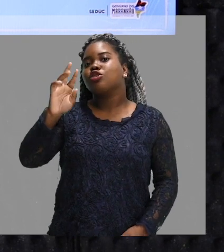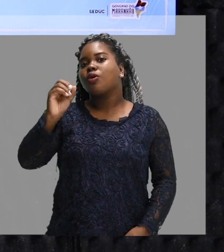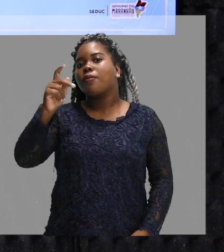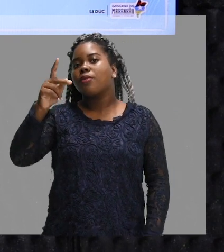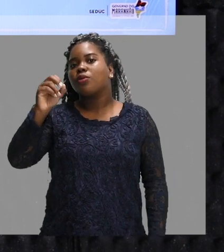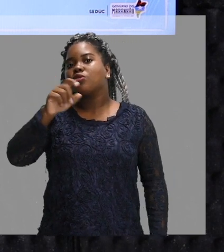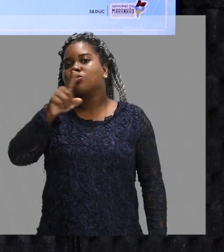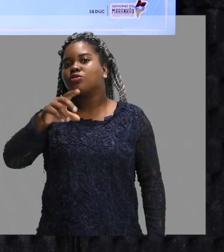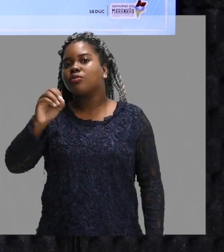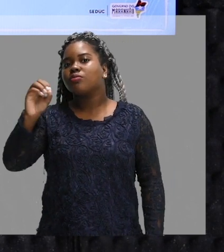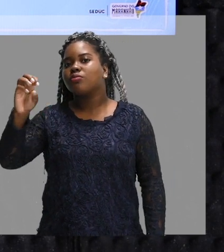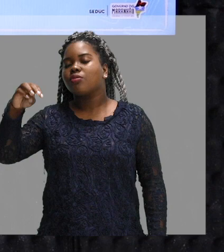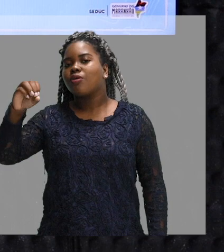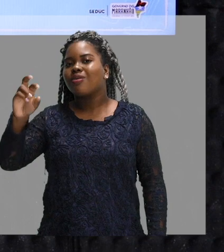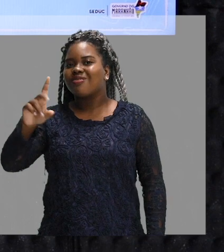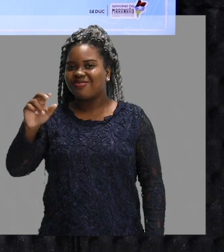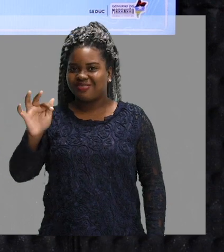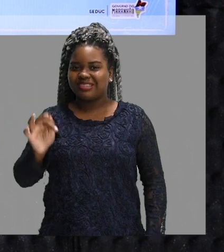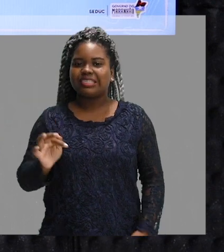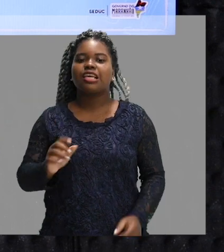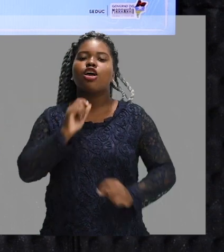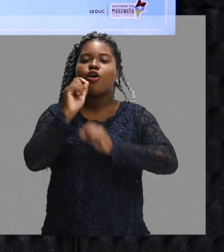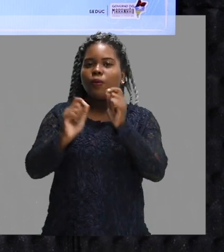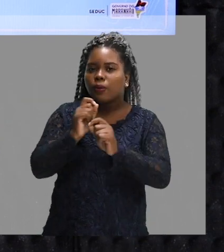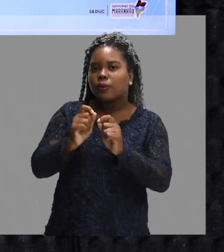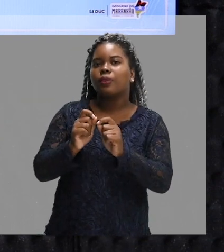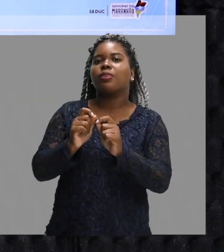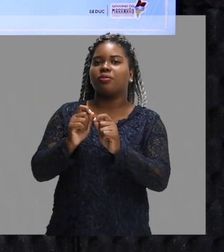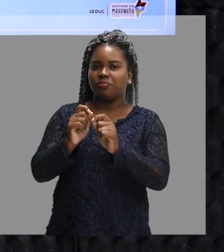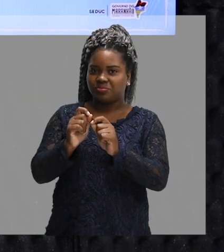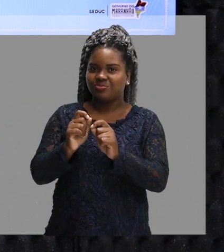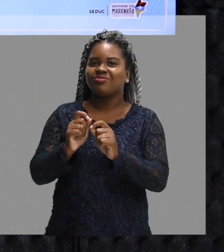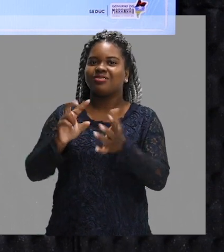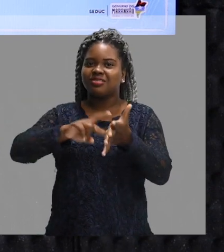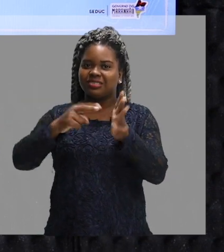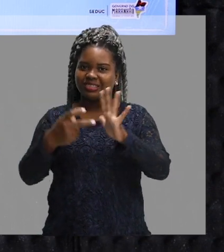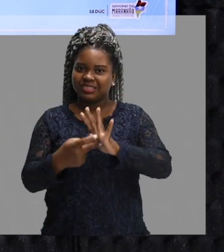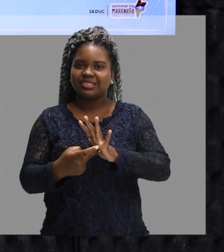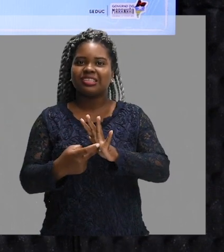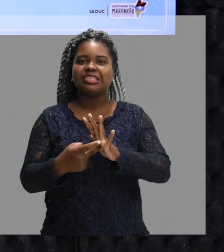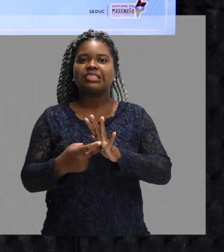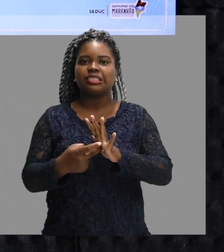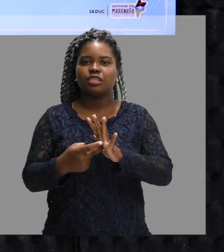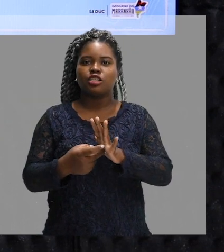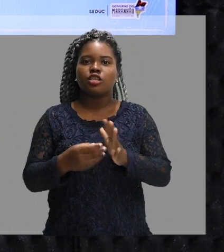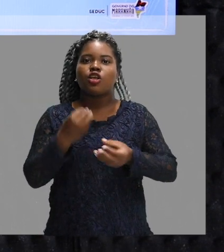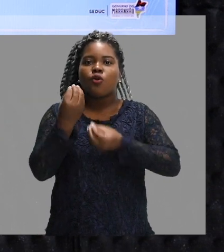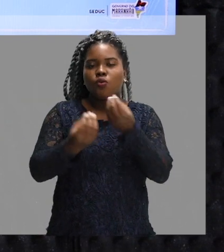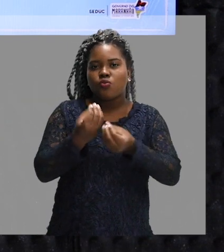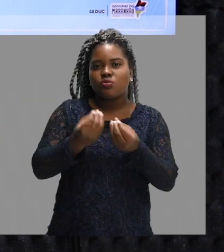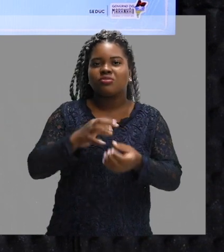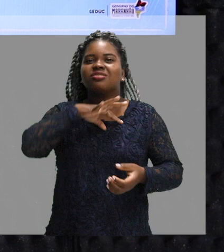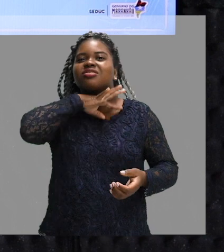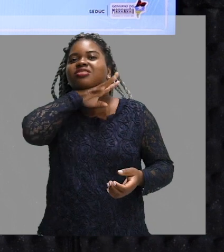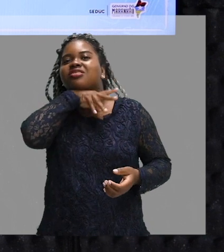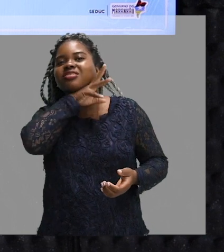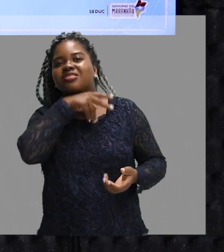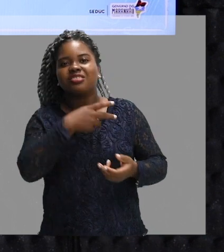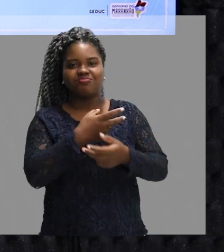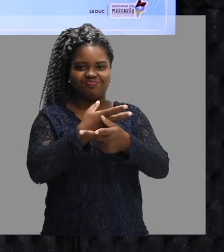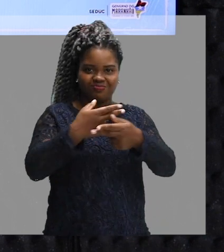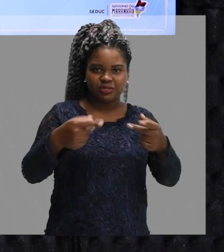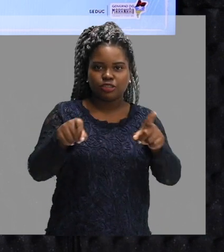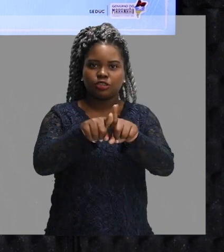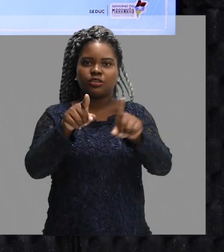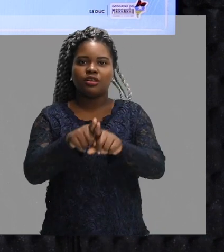Antropozoomórfica. Antropo, homem, zoo, animal, mórfico, forma. Forma de homem e de animal.